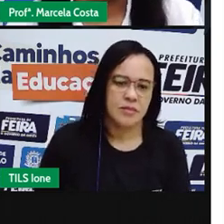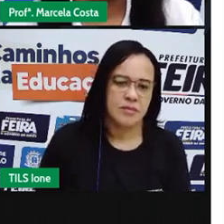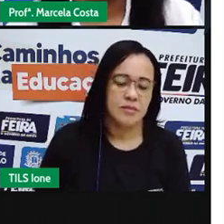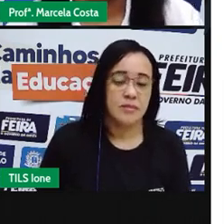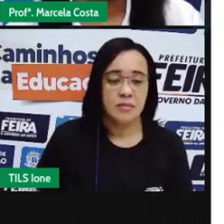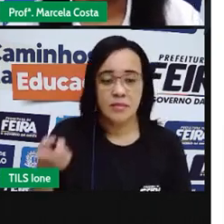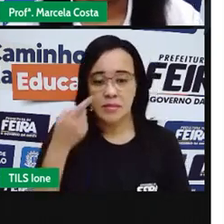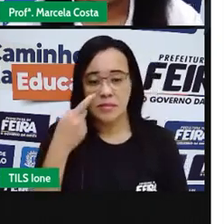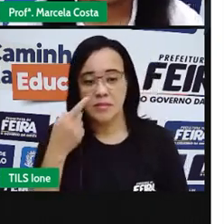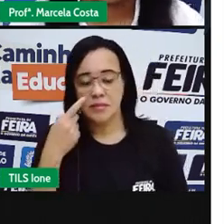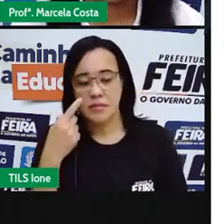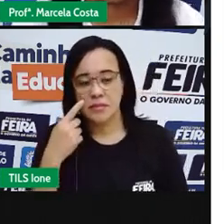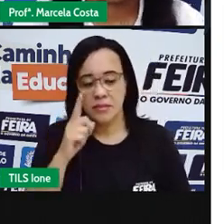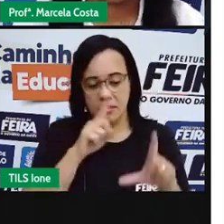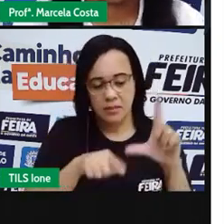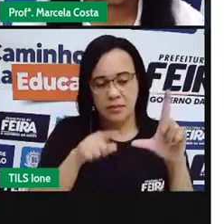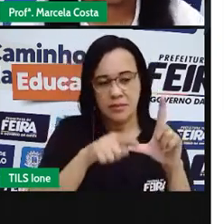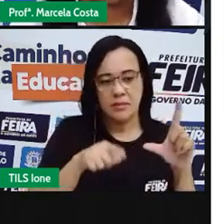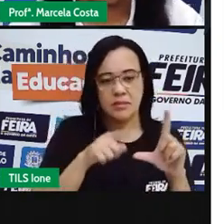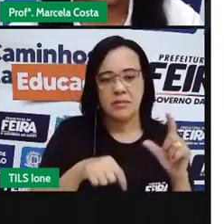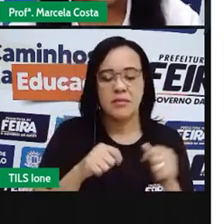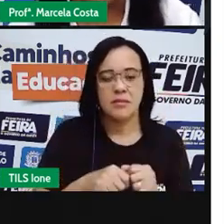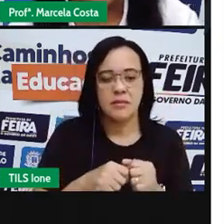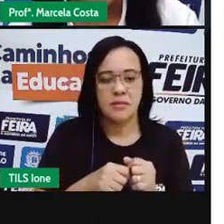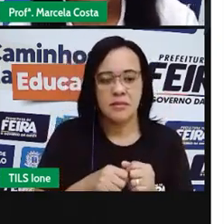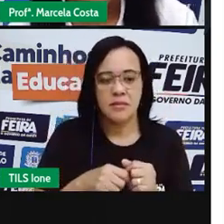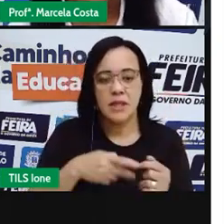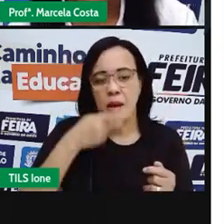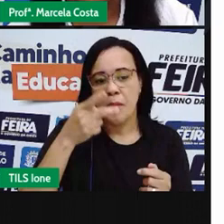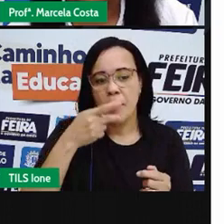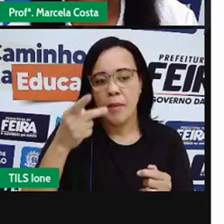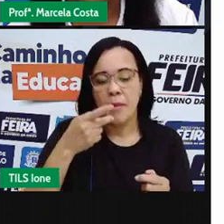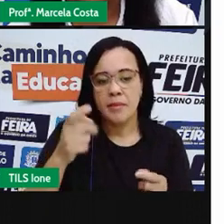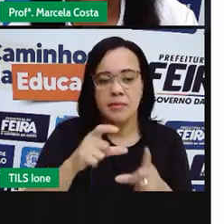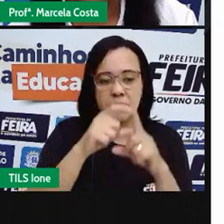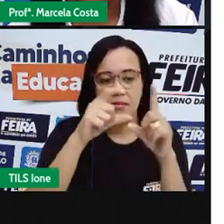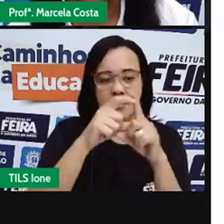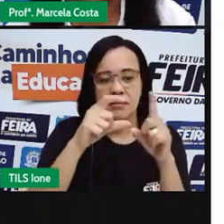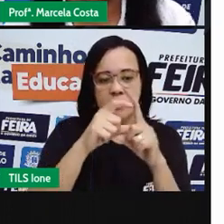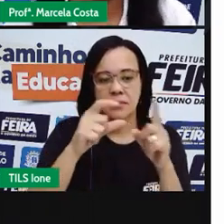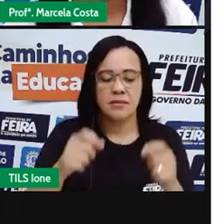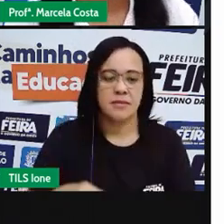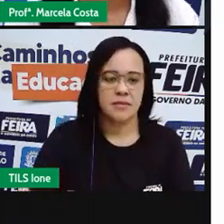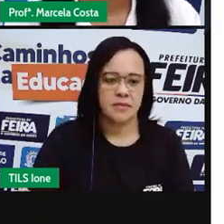Vamos ver quantas vezes a gente abriu a boca para falar essa palavra.